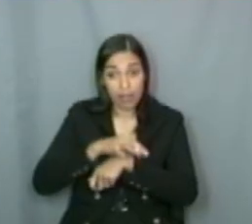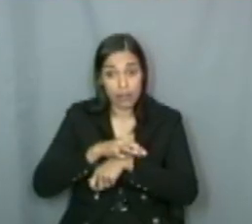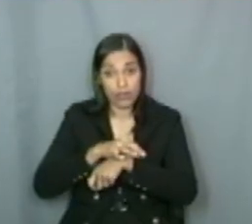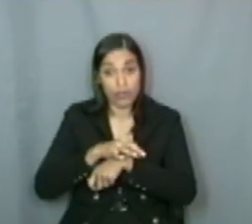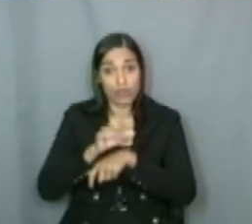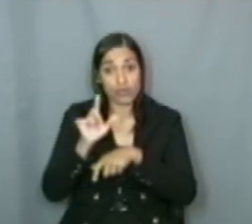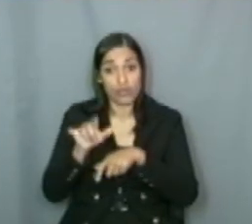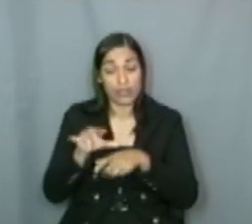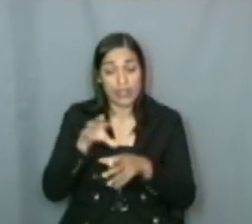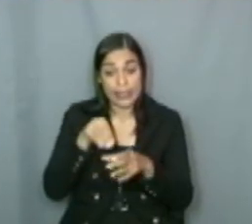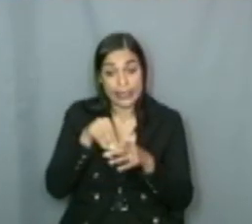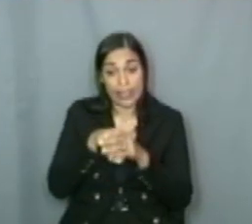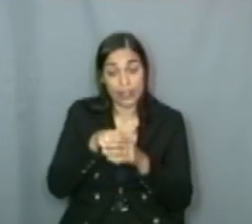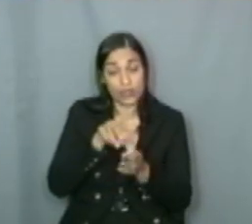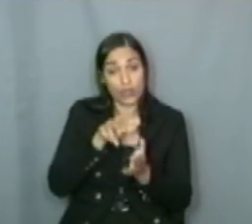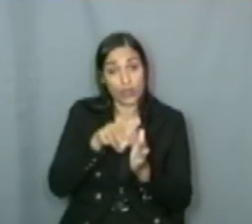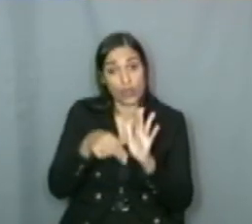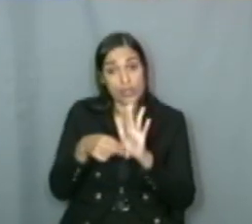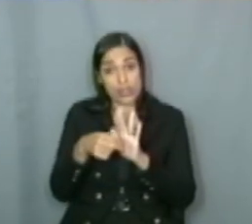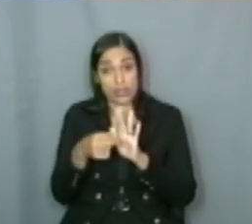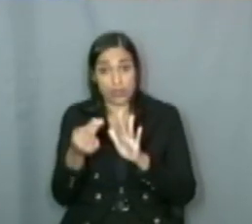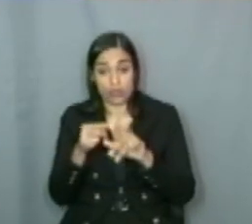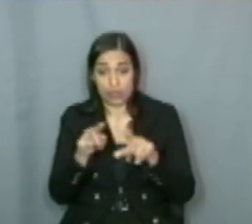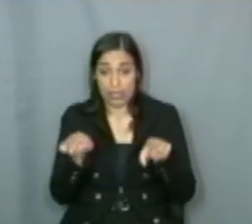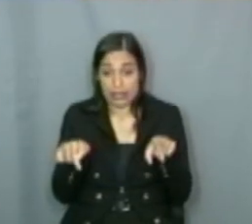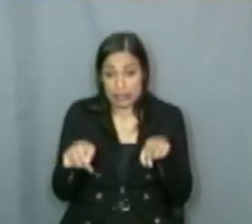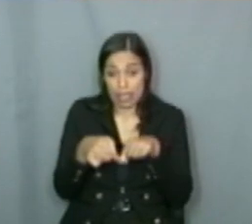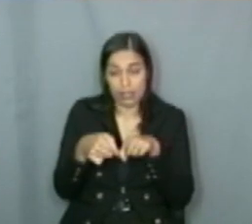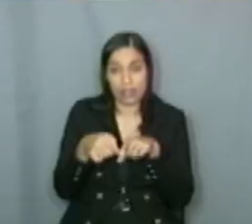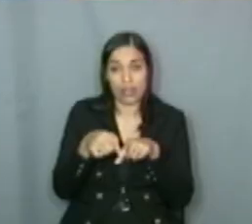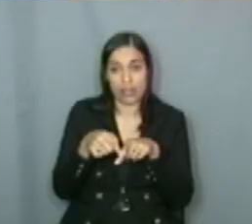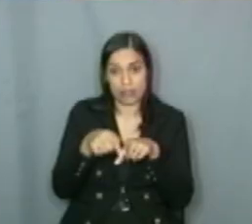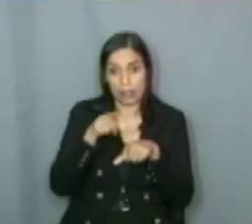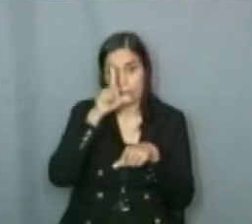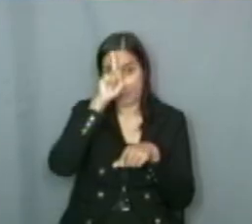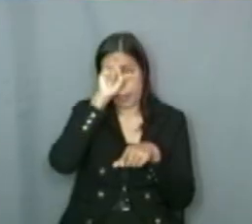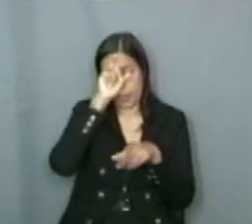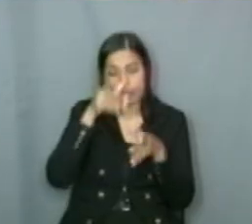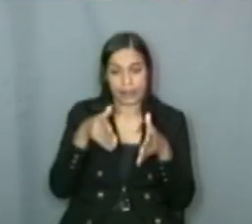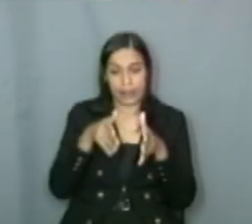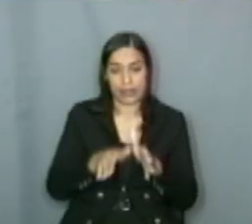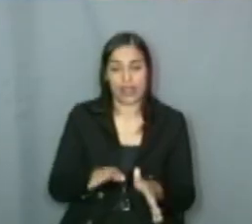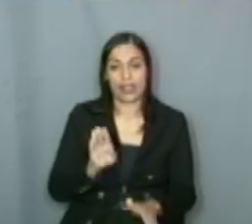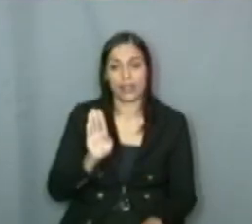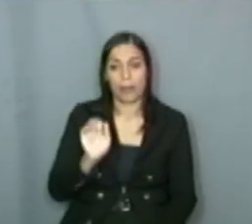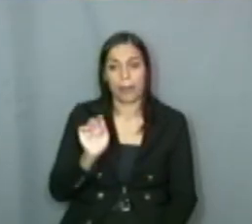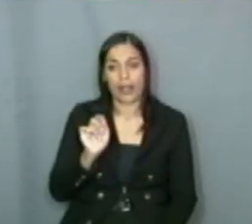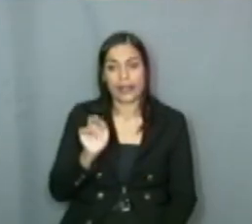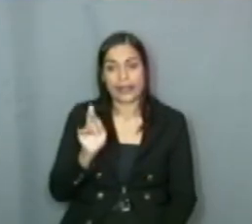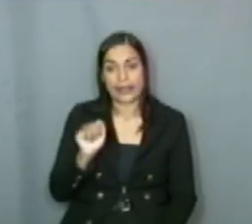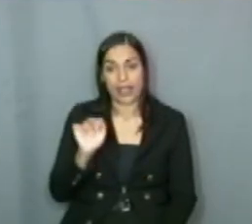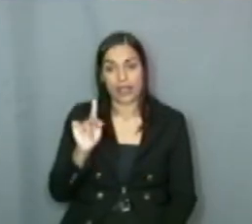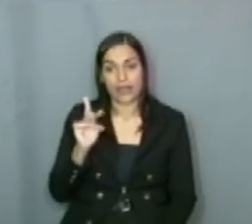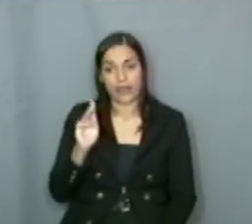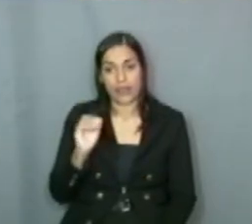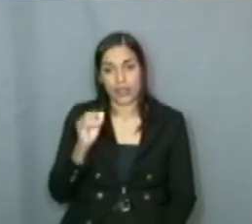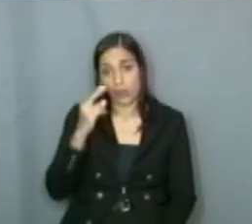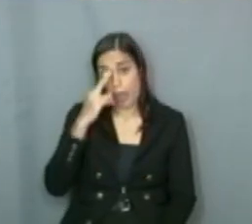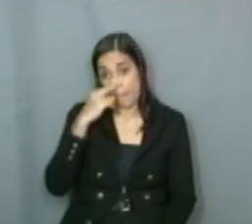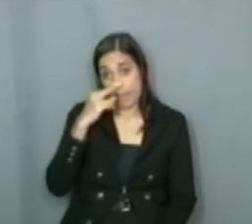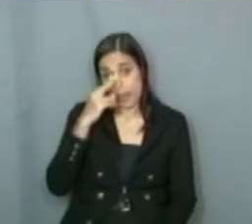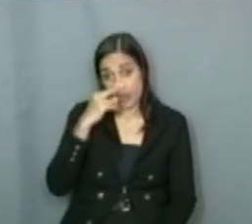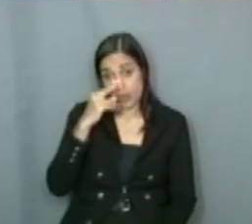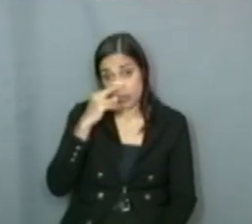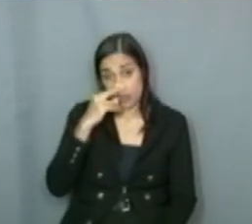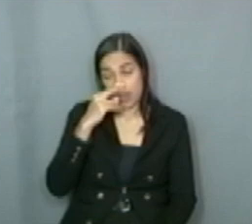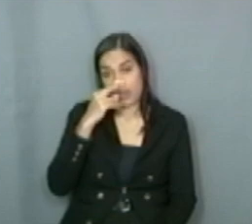da maternidade Professor Bandeira Filho, bicho. Bairro de Afogados. A mesma maternidade